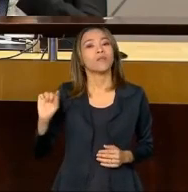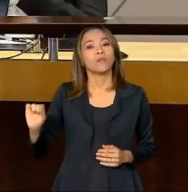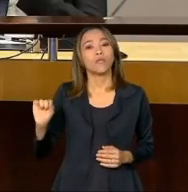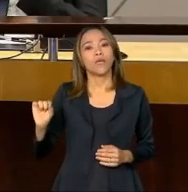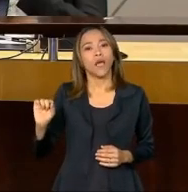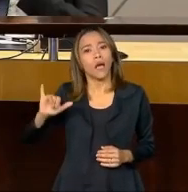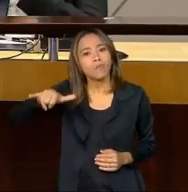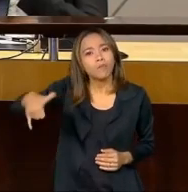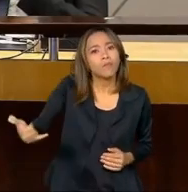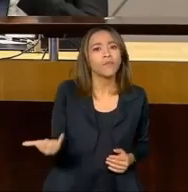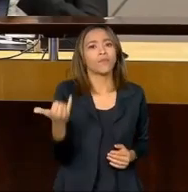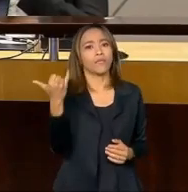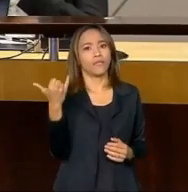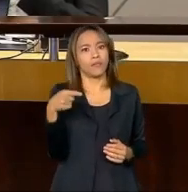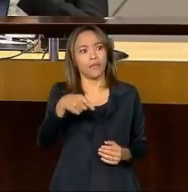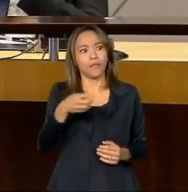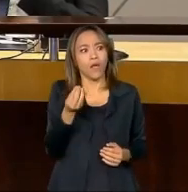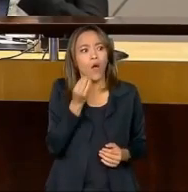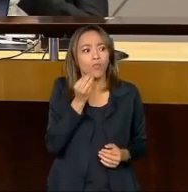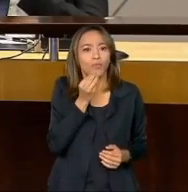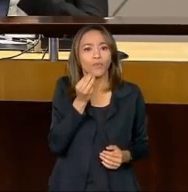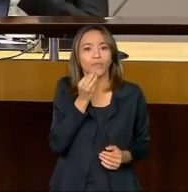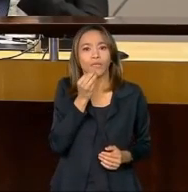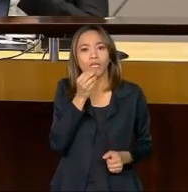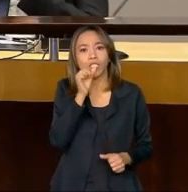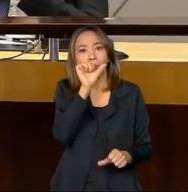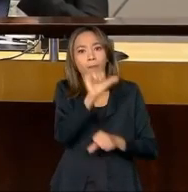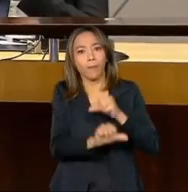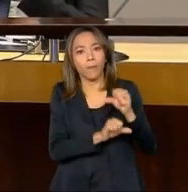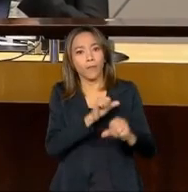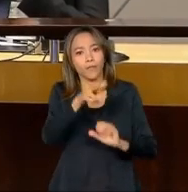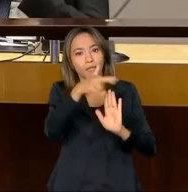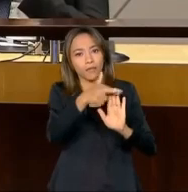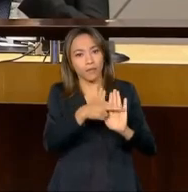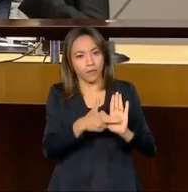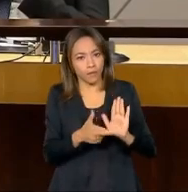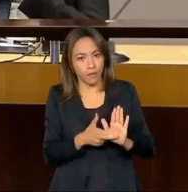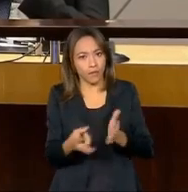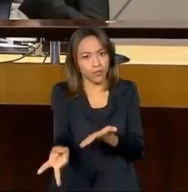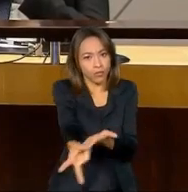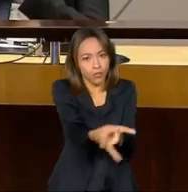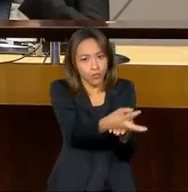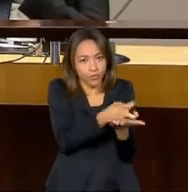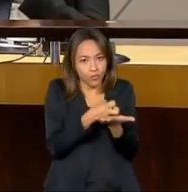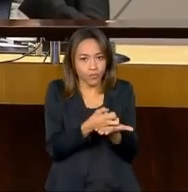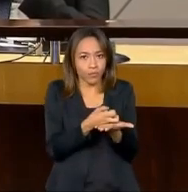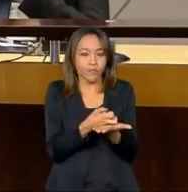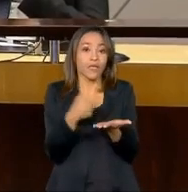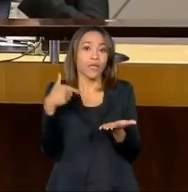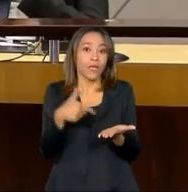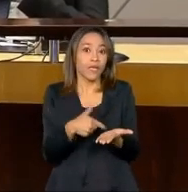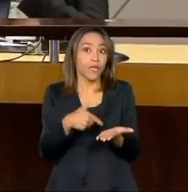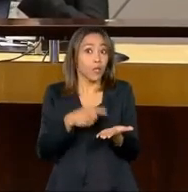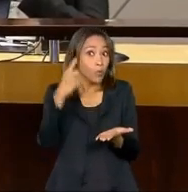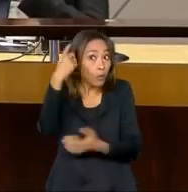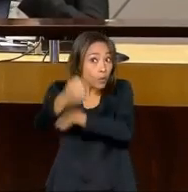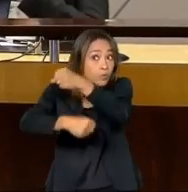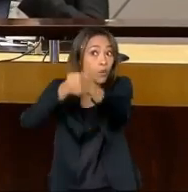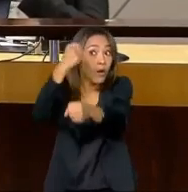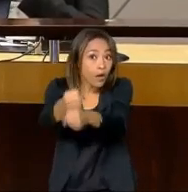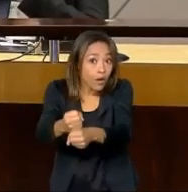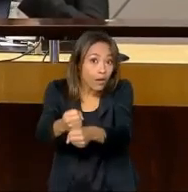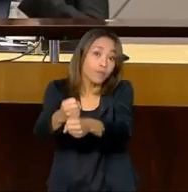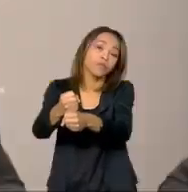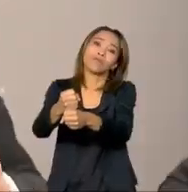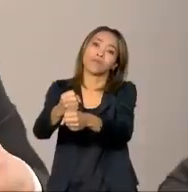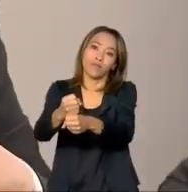aproveitando essa janela das oportunidades da reforma tributária. Que é um instante que, quando a luz acender no final do ano que vem, no meio do